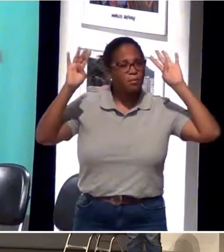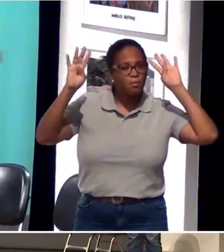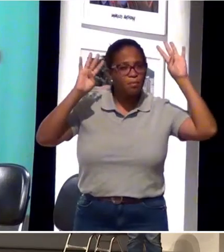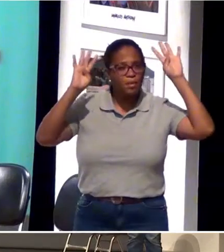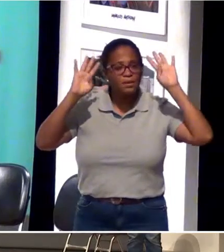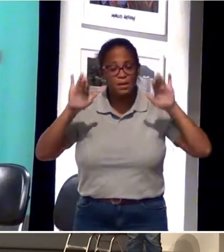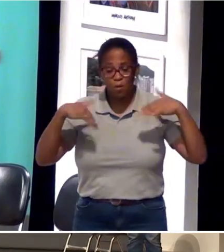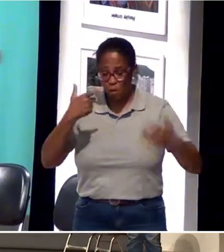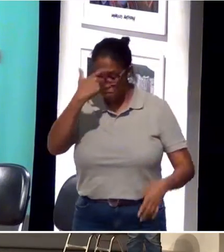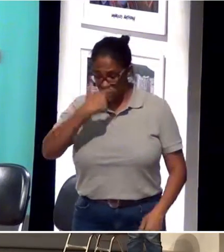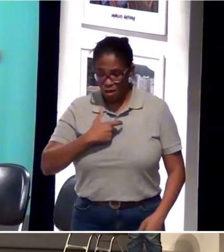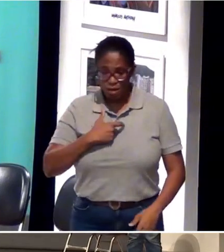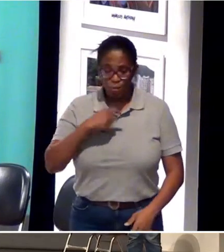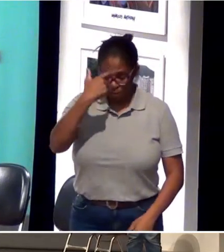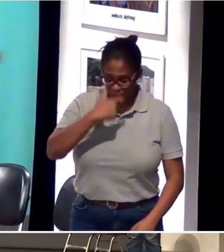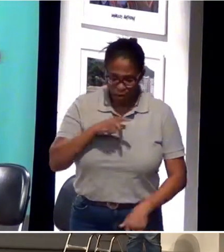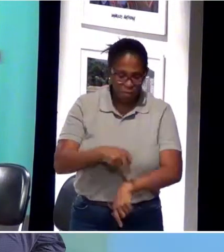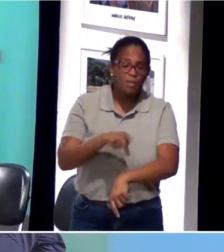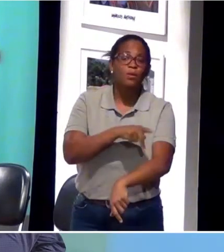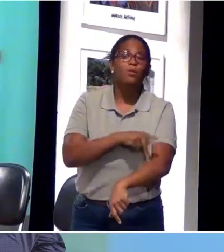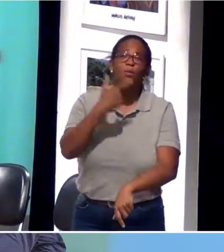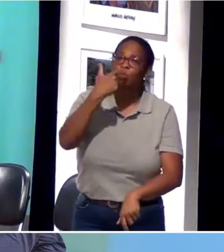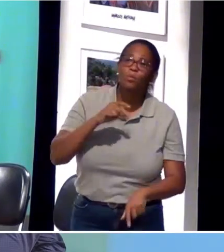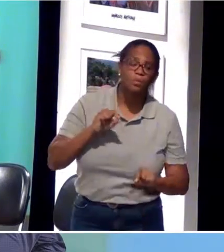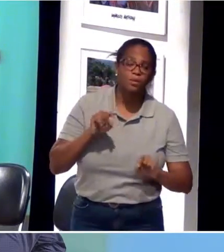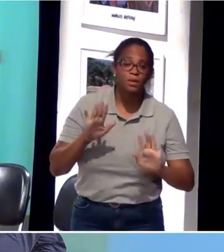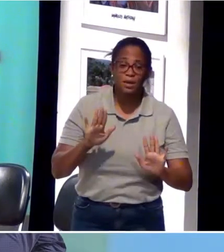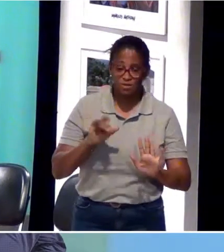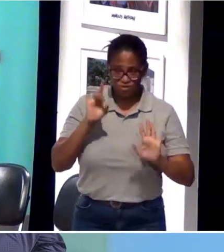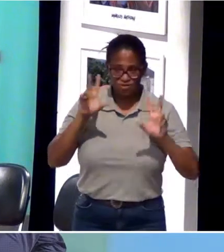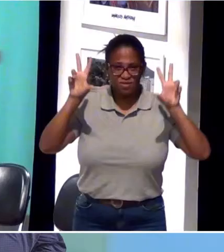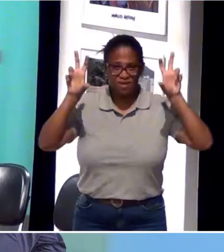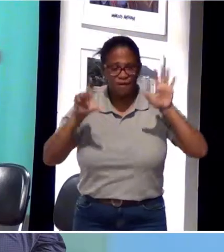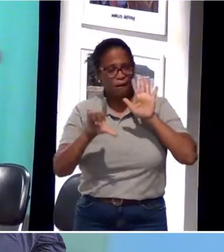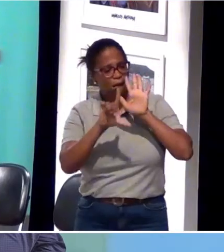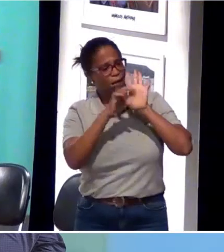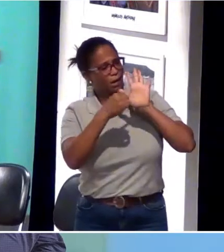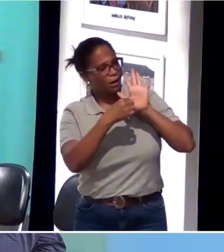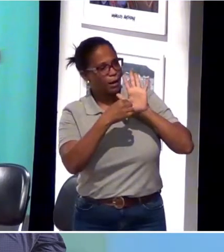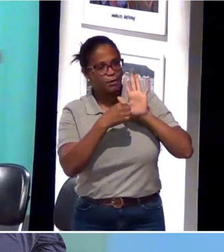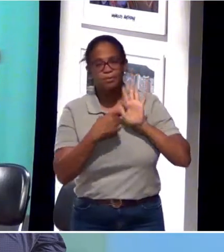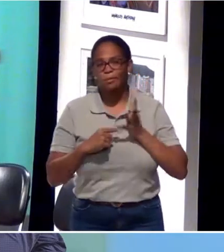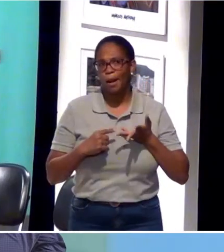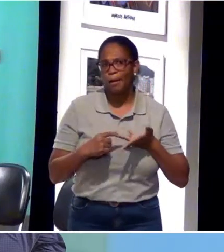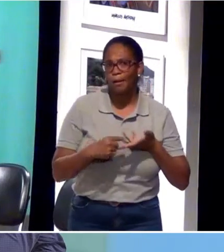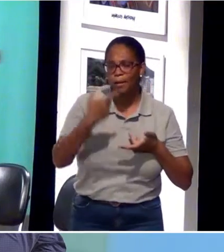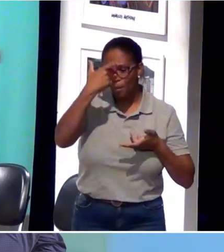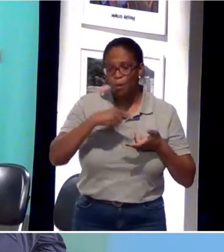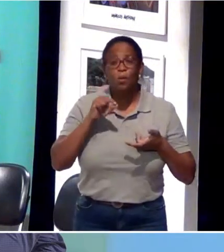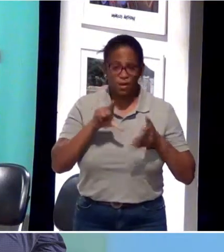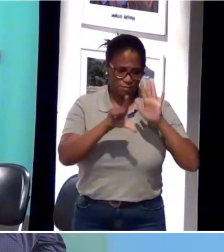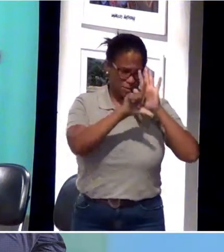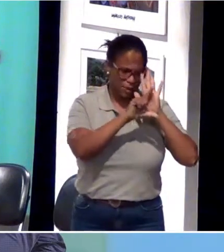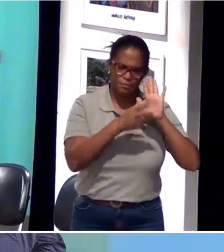é o papel do pedagogo, não só como um papel legal estabelecido, porque legalmente